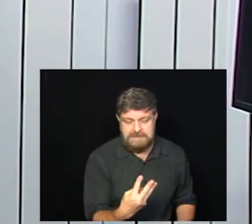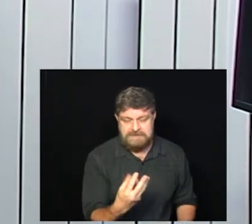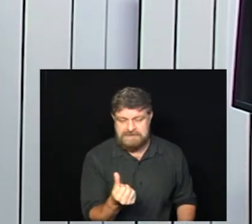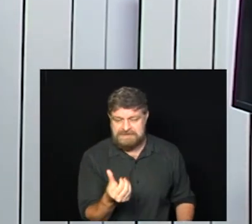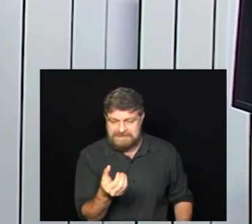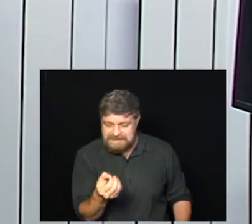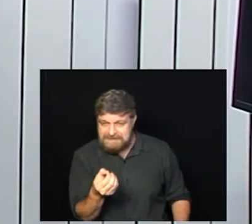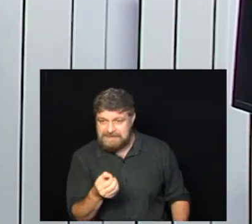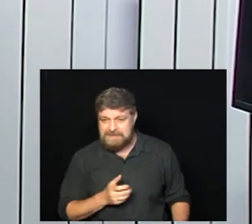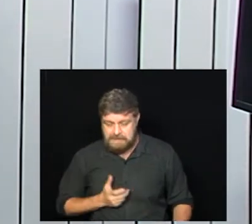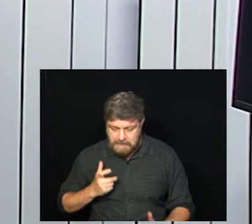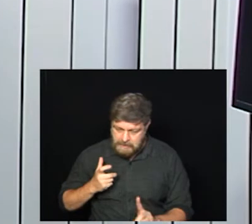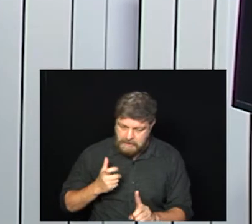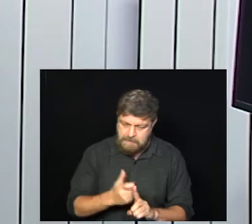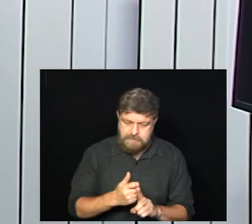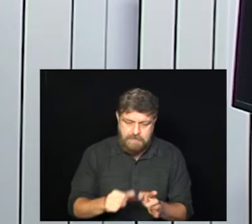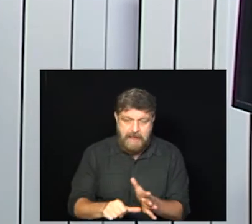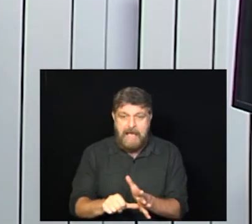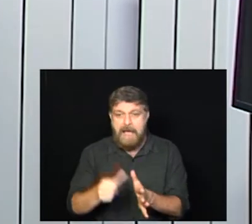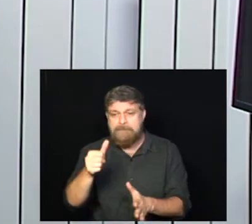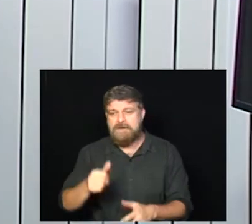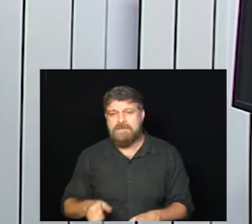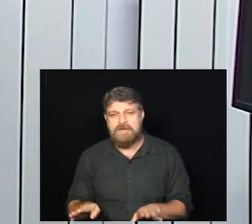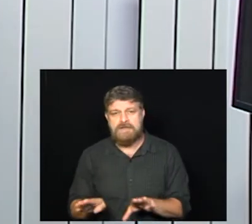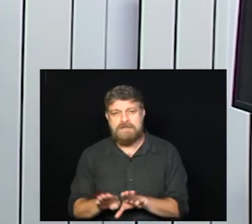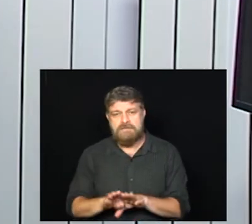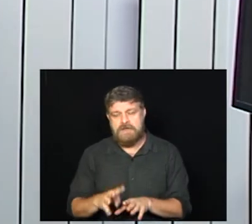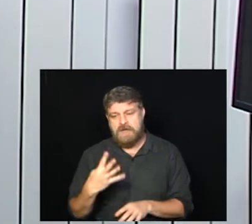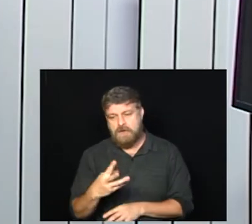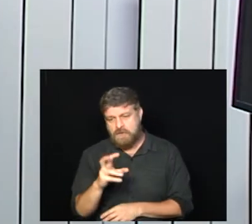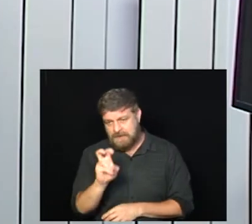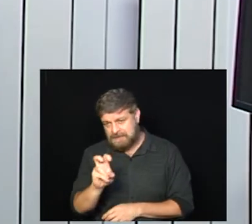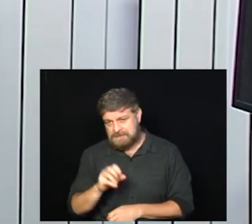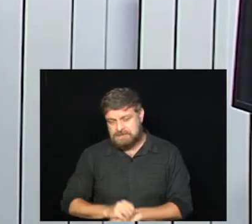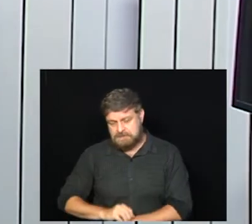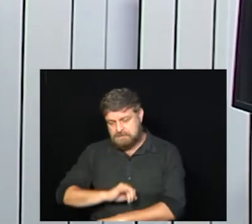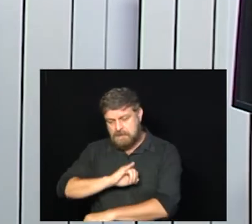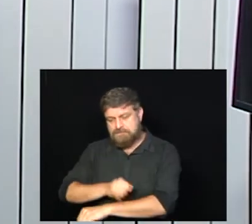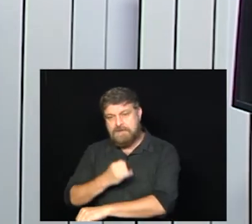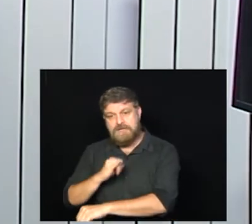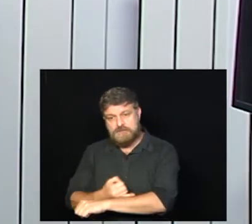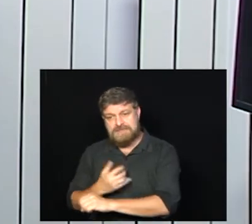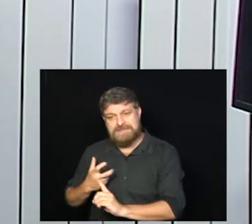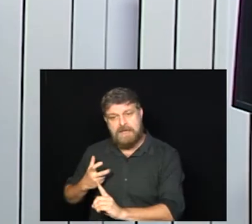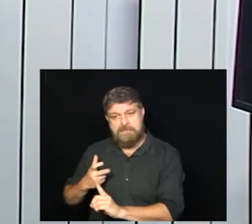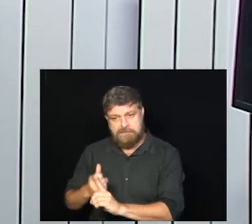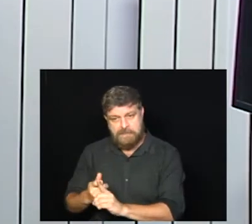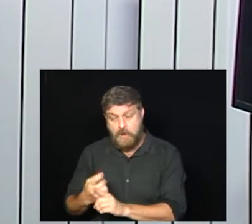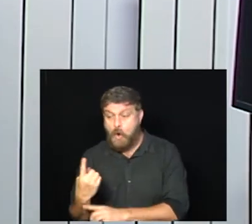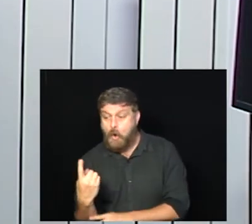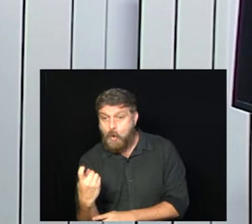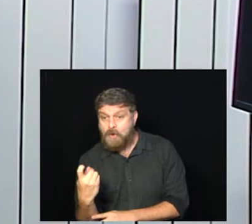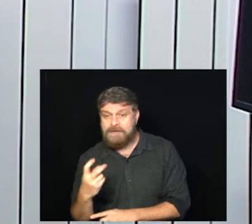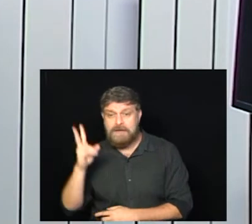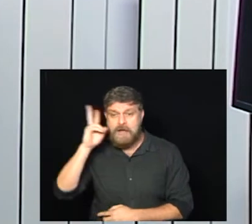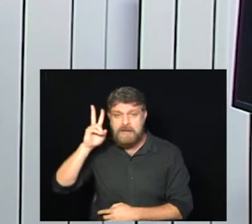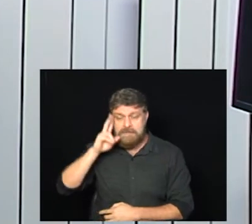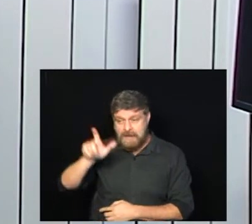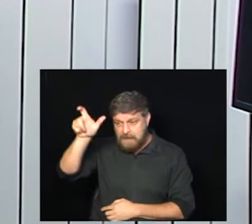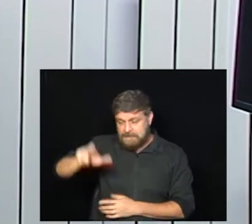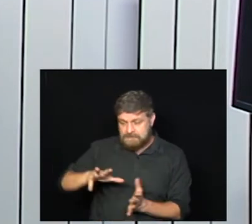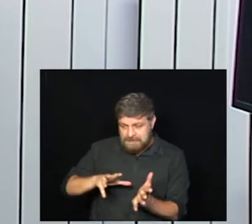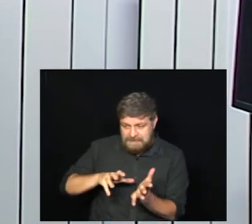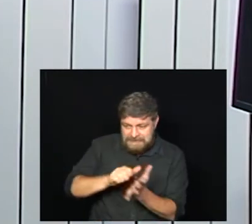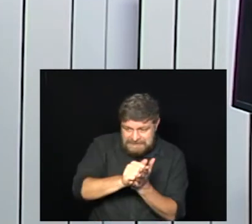360 receberam a primeira dose e 45 a dose única. Lembrando, quem fez o agendamento